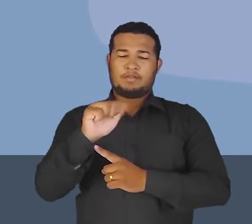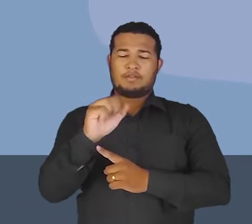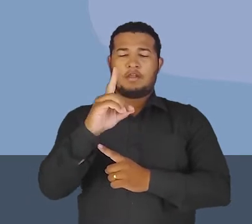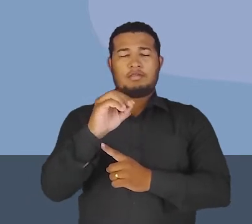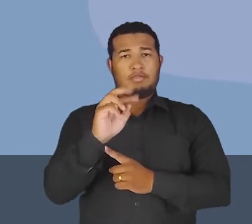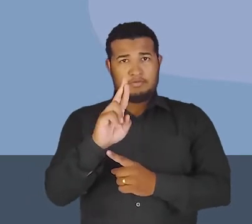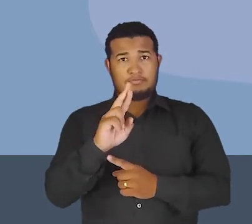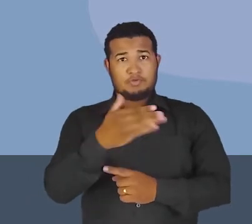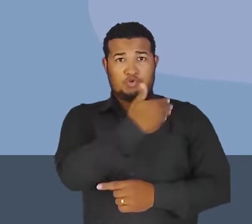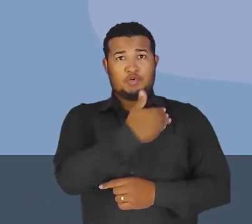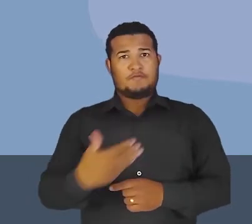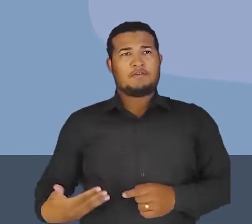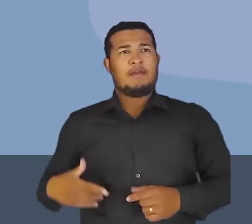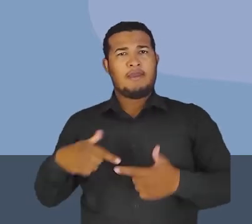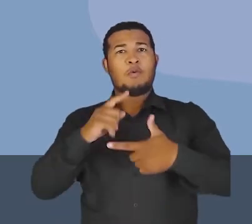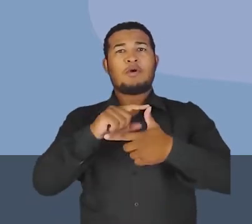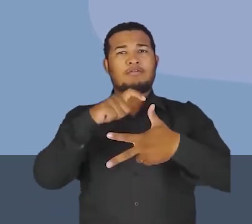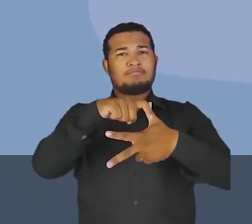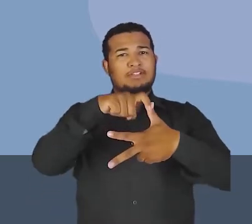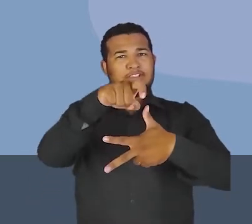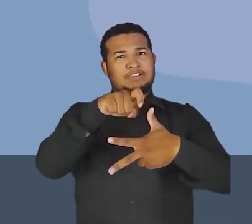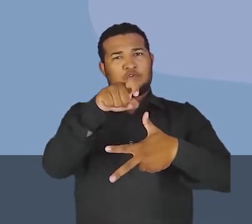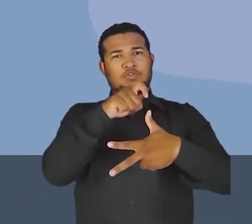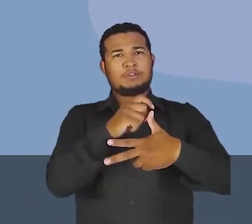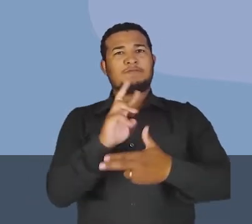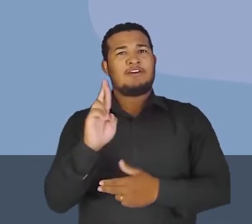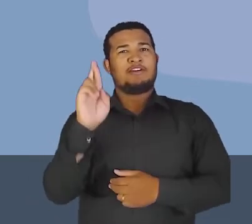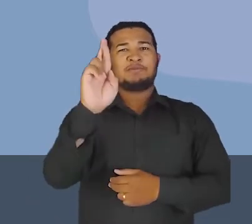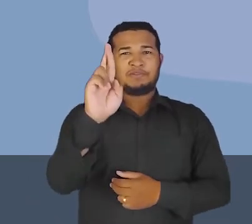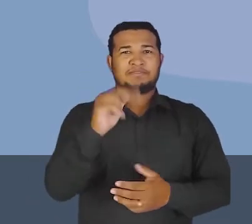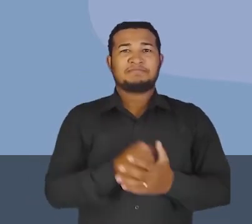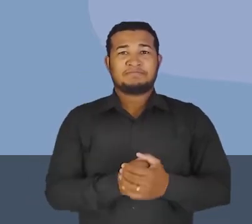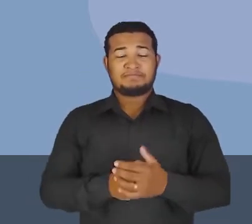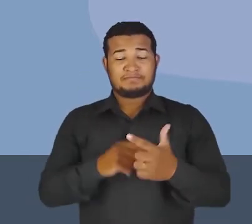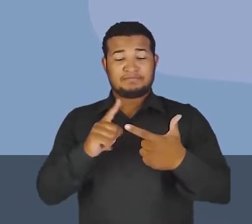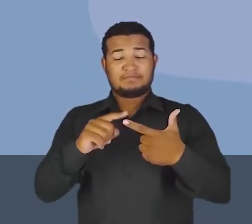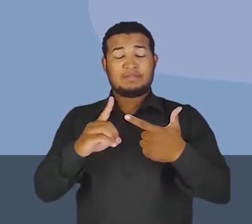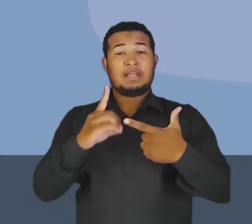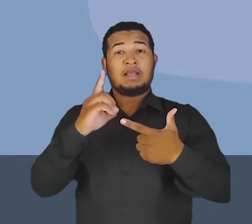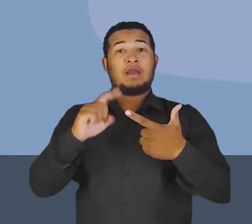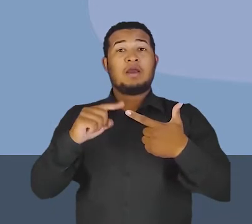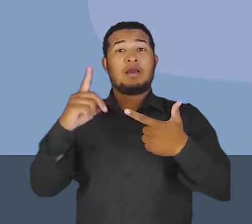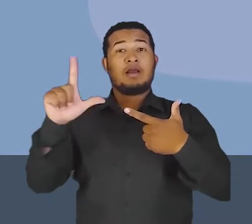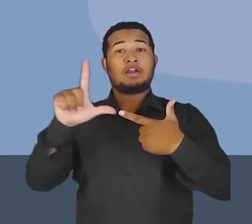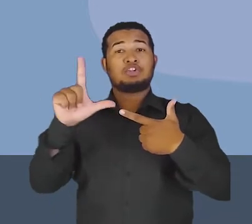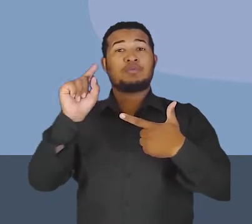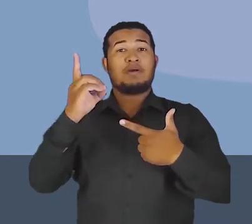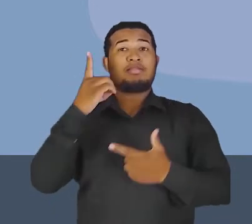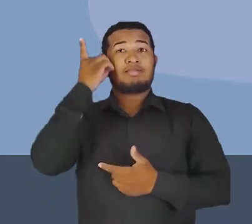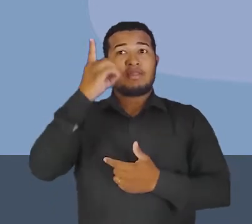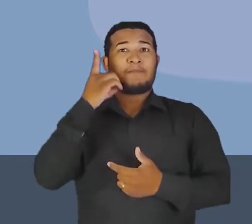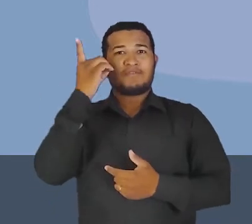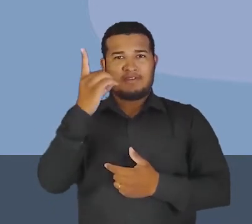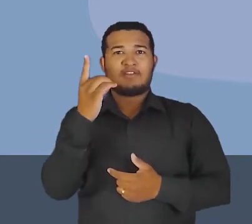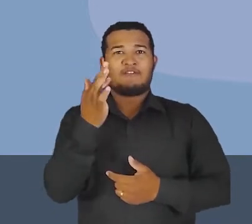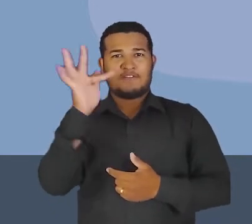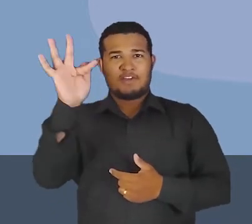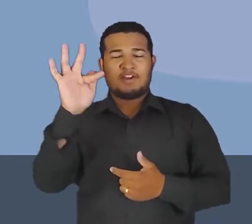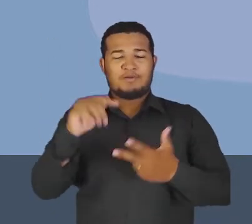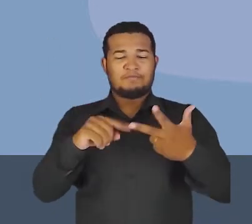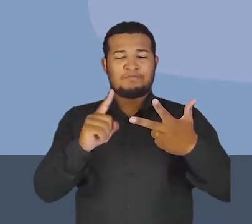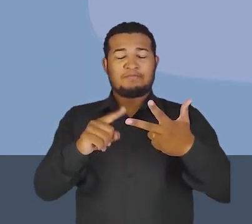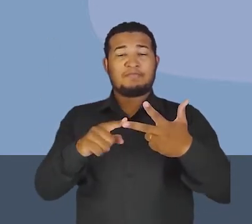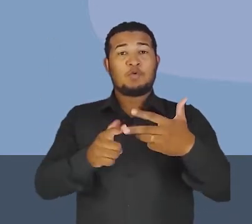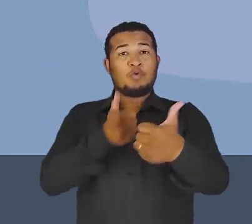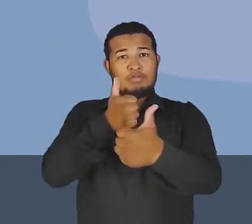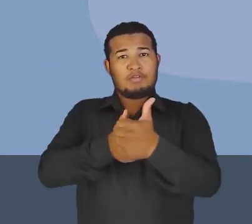o chefe do Poder Executivo estadual, você vai ter os deputados estaduais e os tribunais de justiça diversos lá